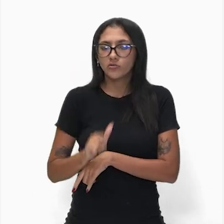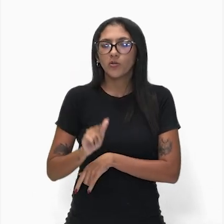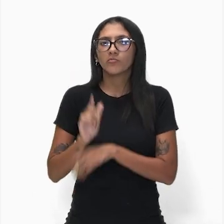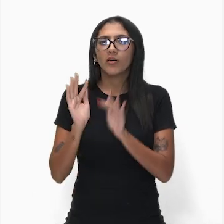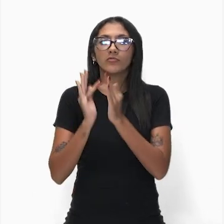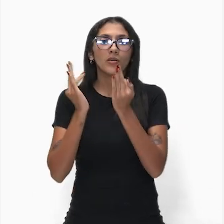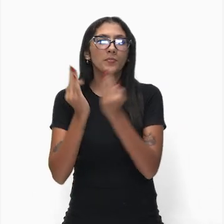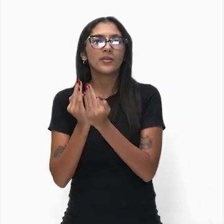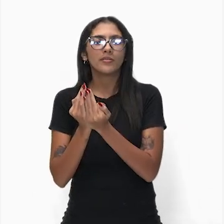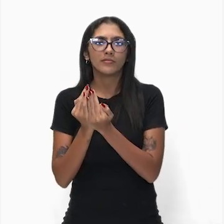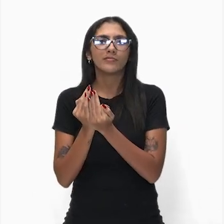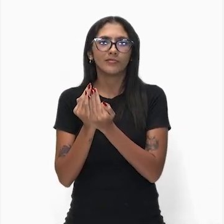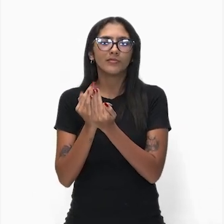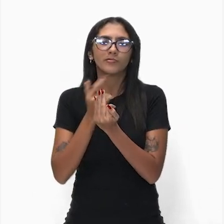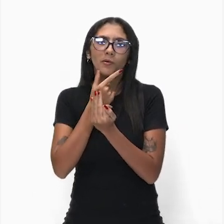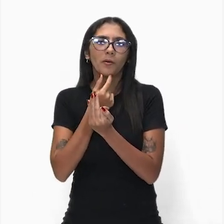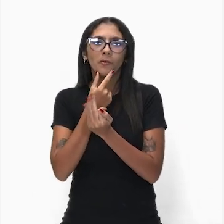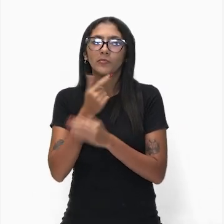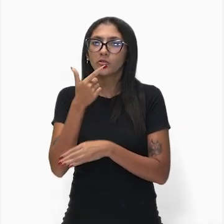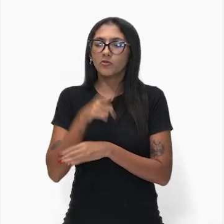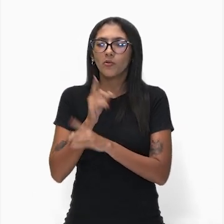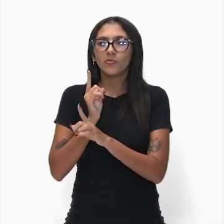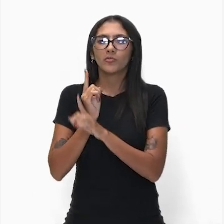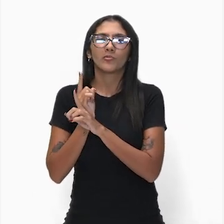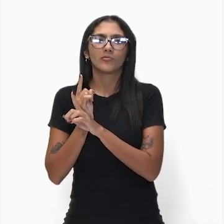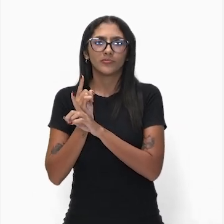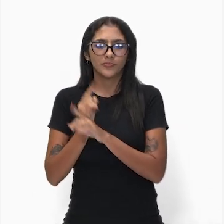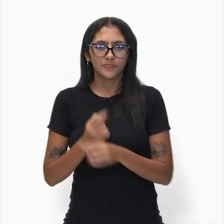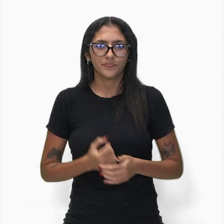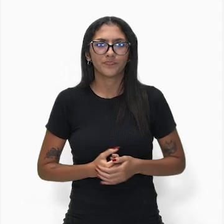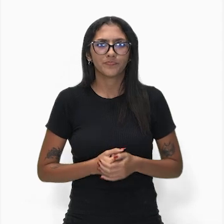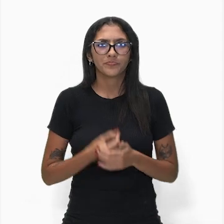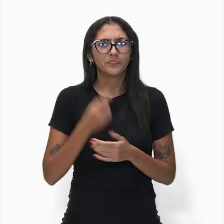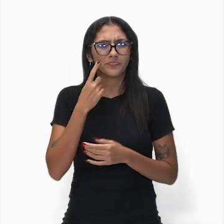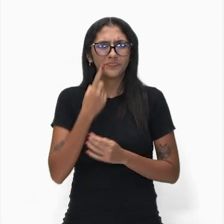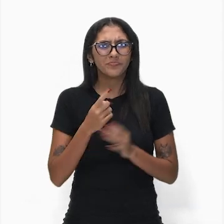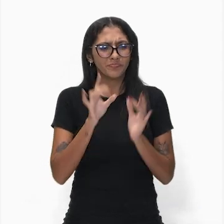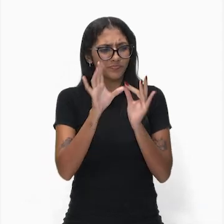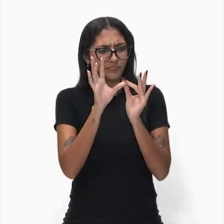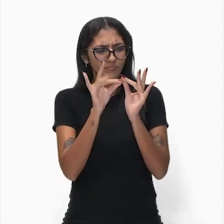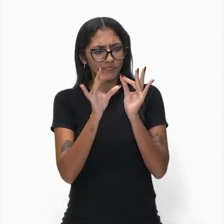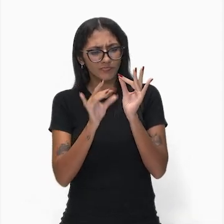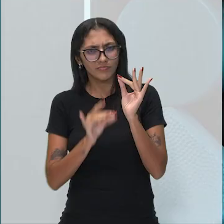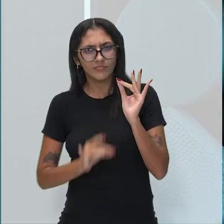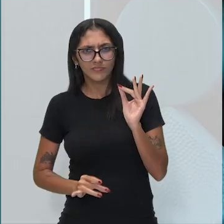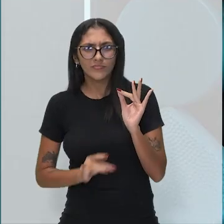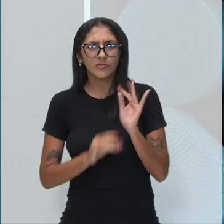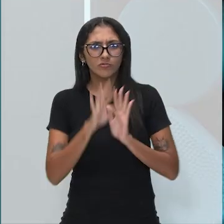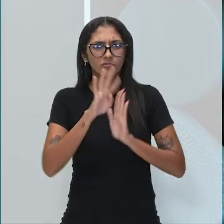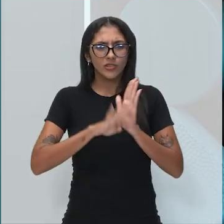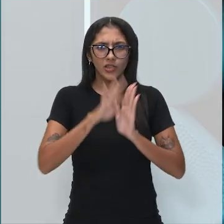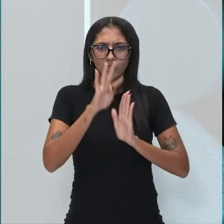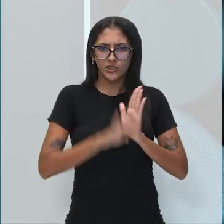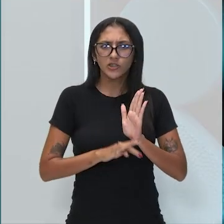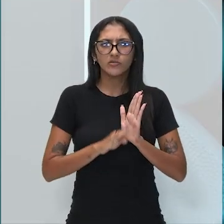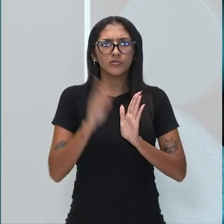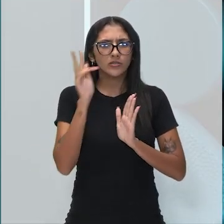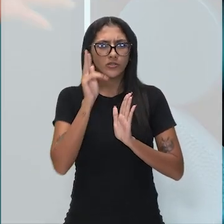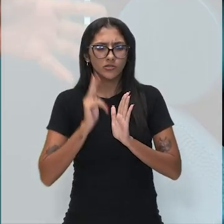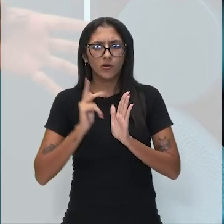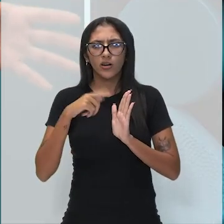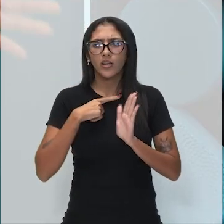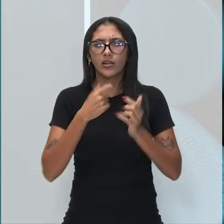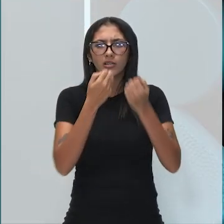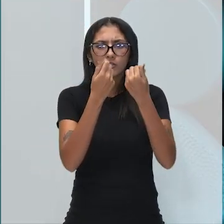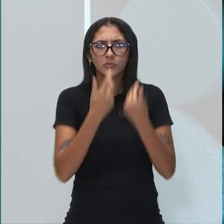e as crianças, né, a família. E observem que pela narração a gente tem a construção exatamente